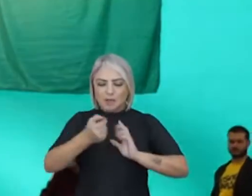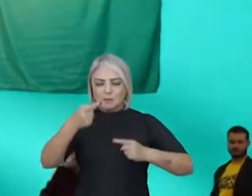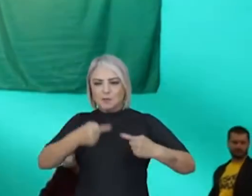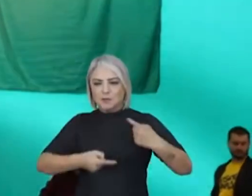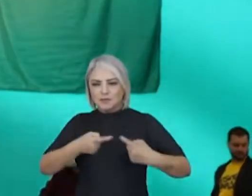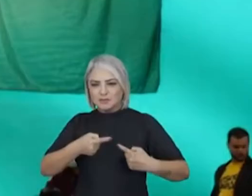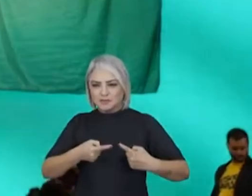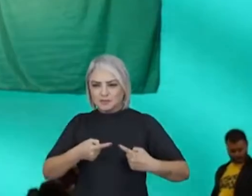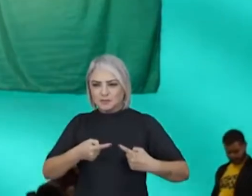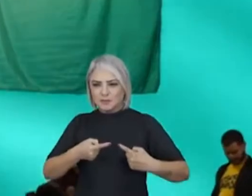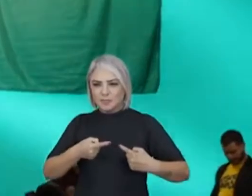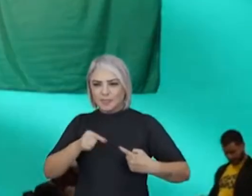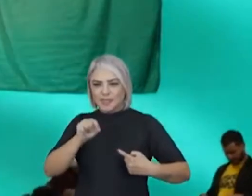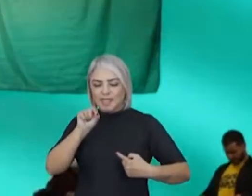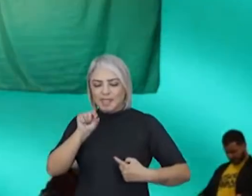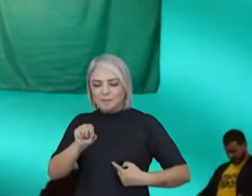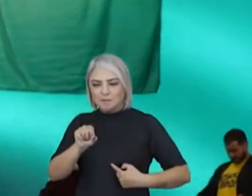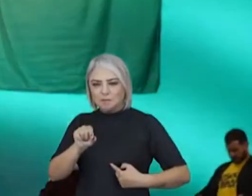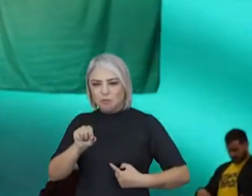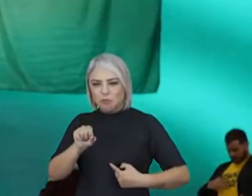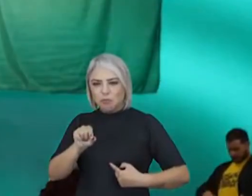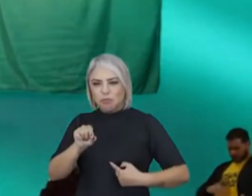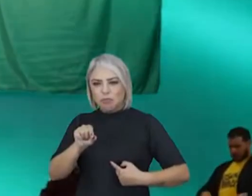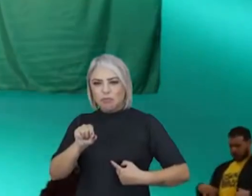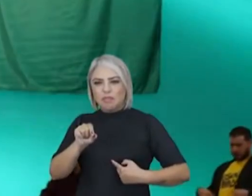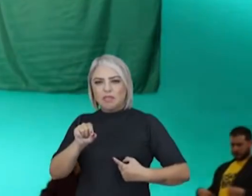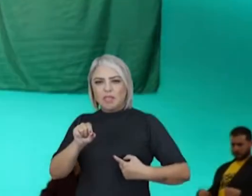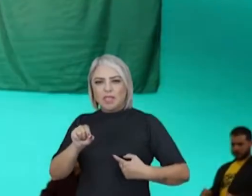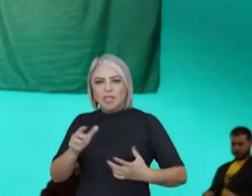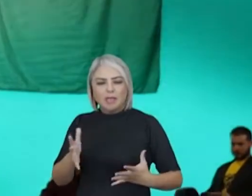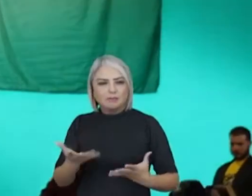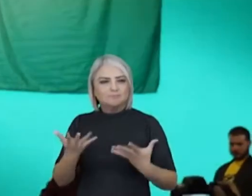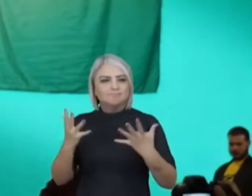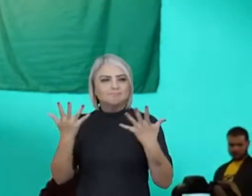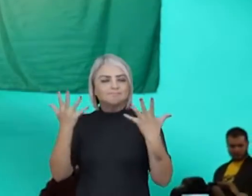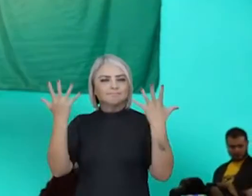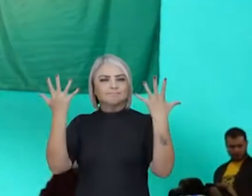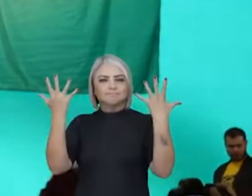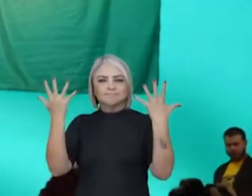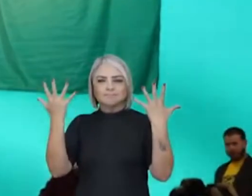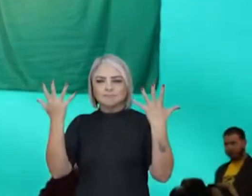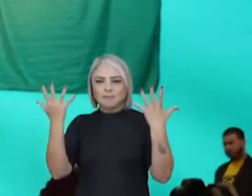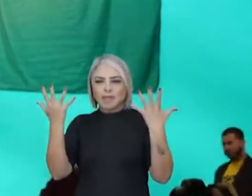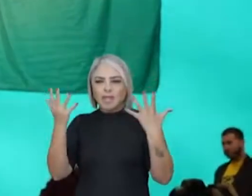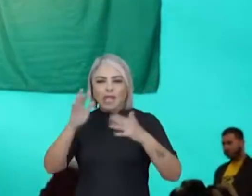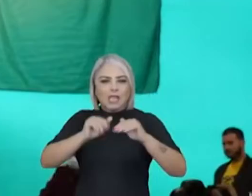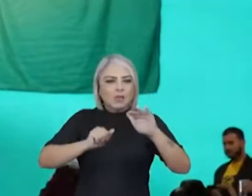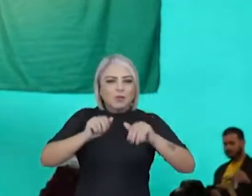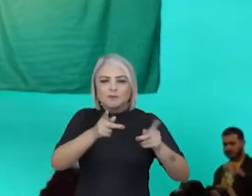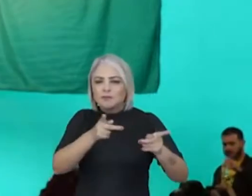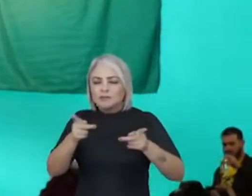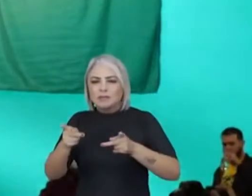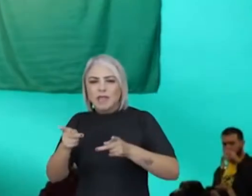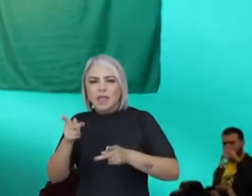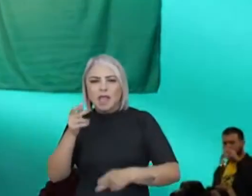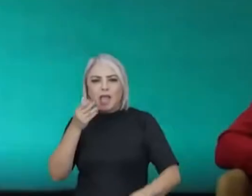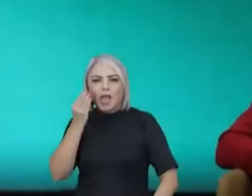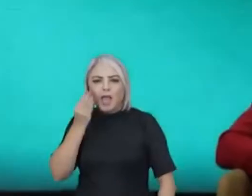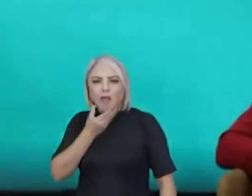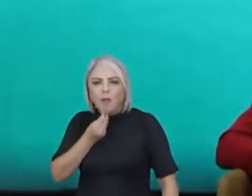e essa é uma conclamação e aos homens e mulheres de todas as gerações